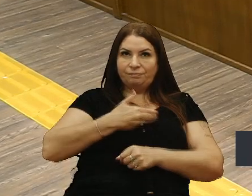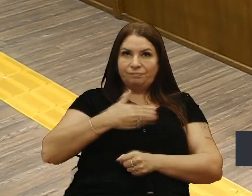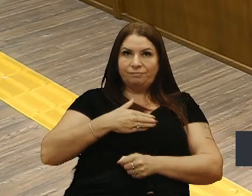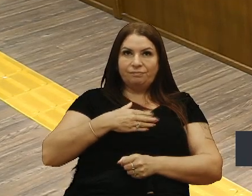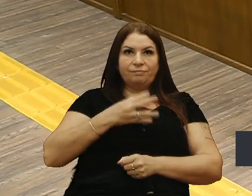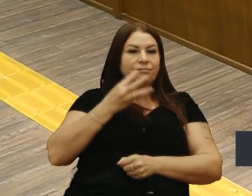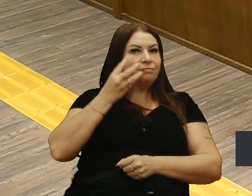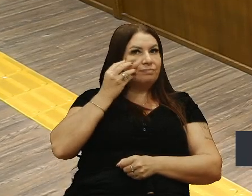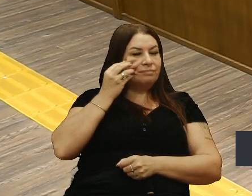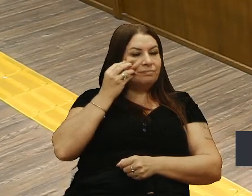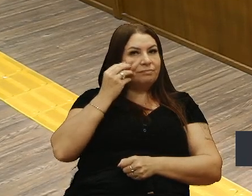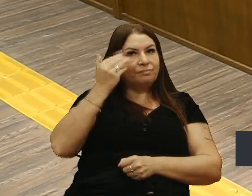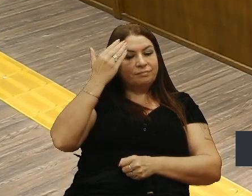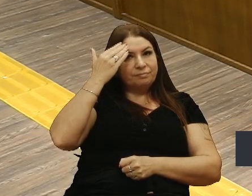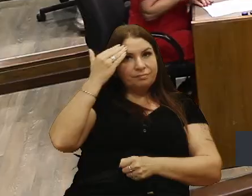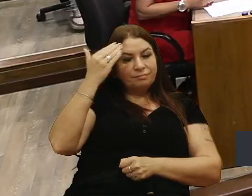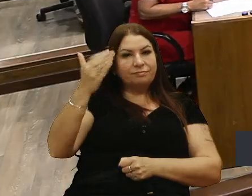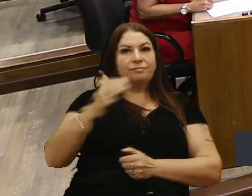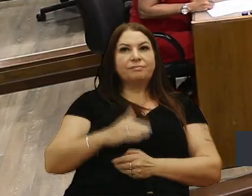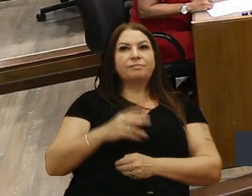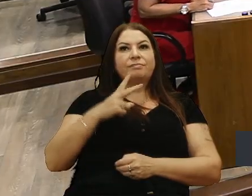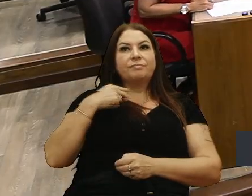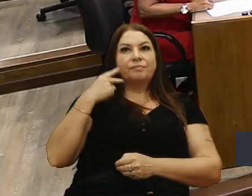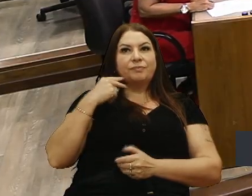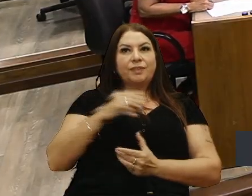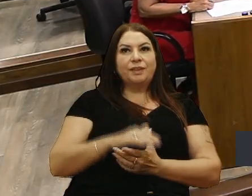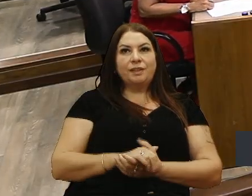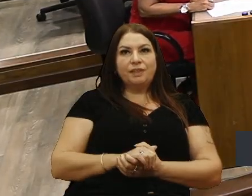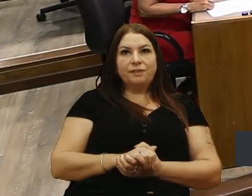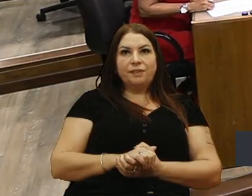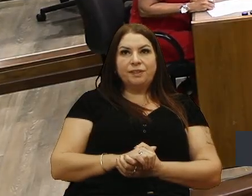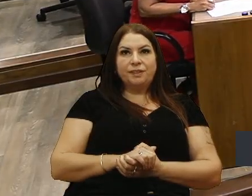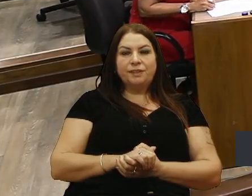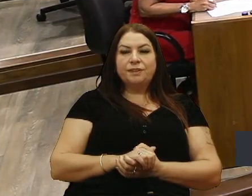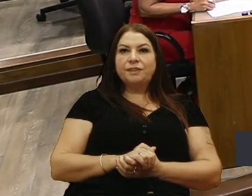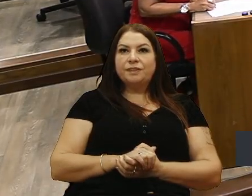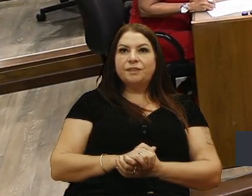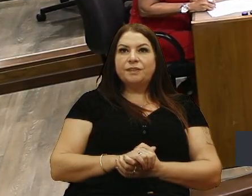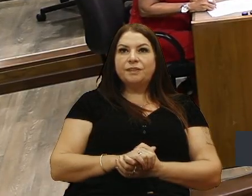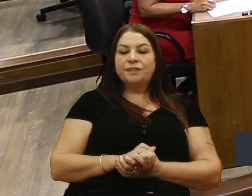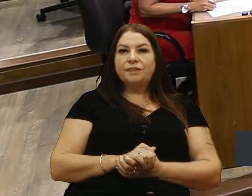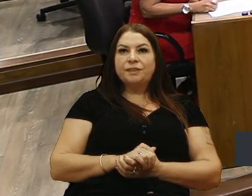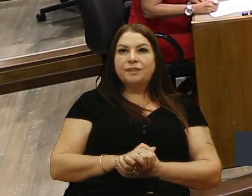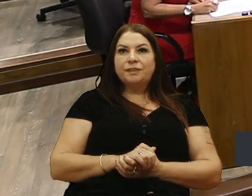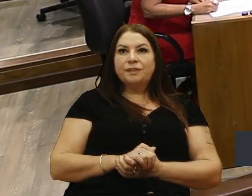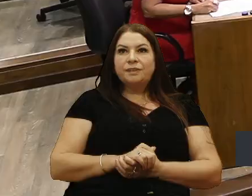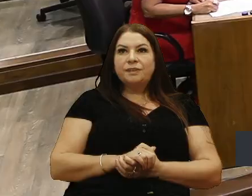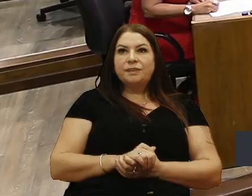Abreu. Obrigado, vereador Cláudio Libardi. Só para